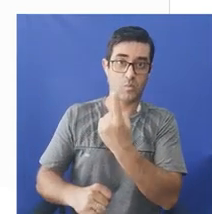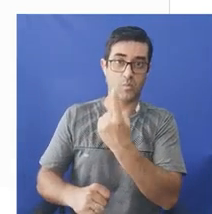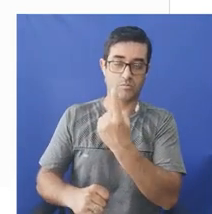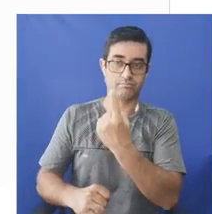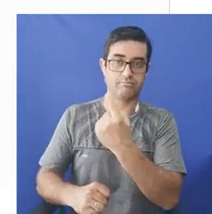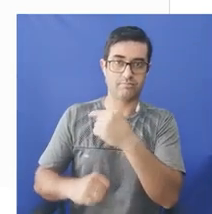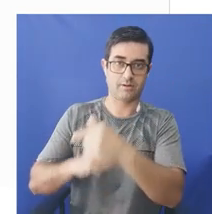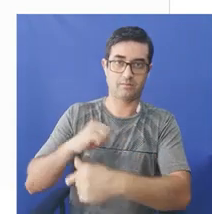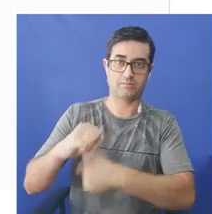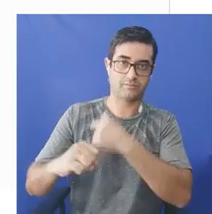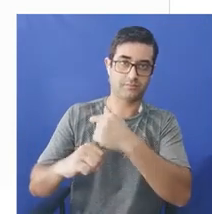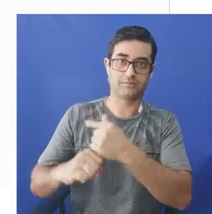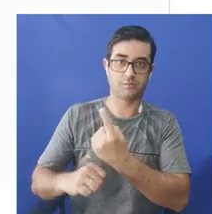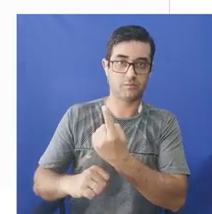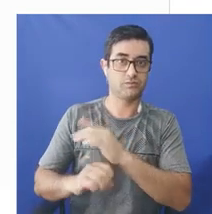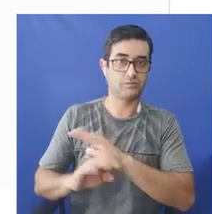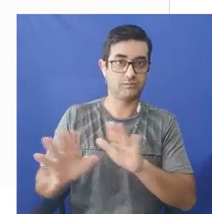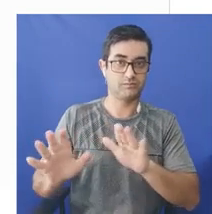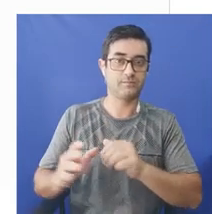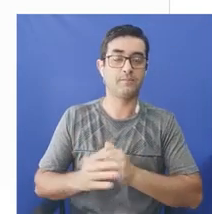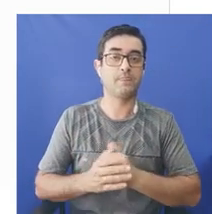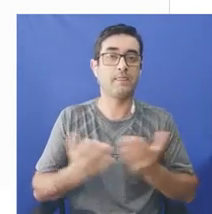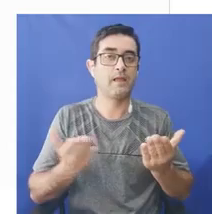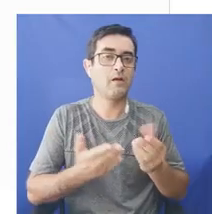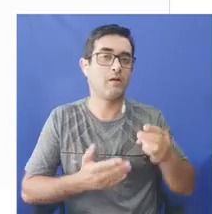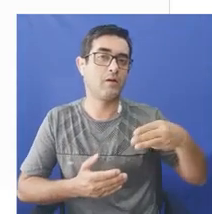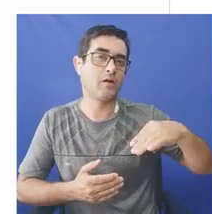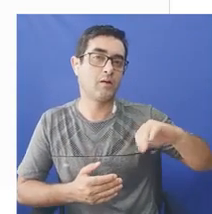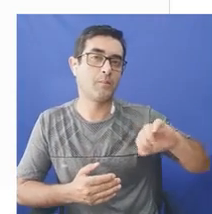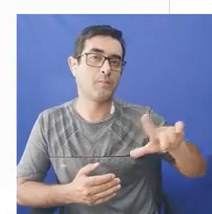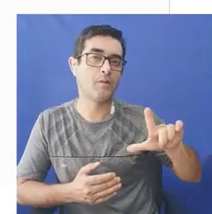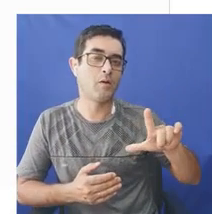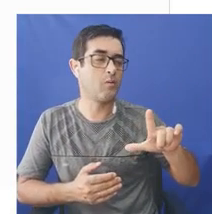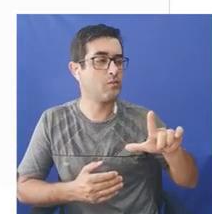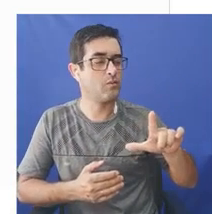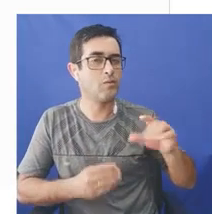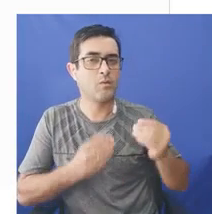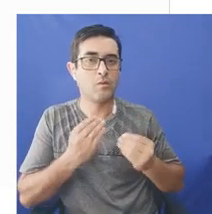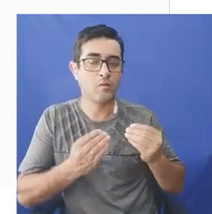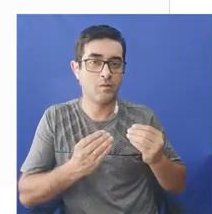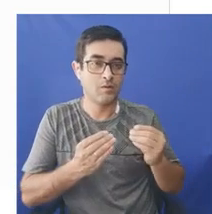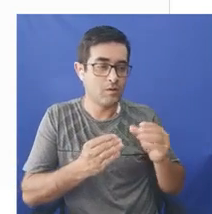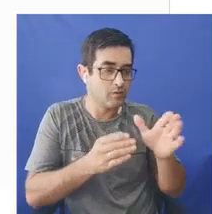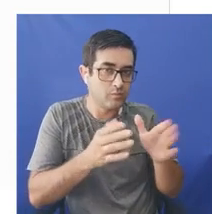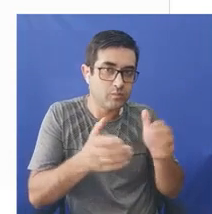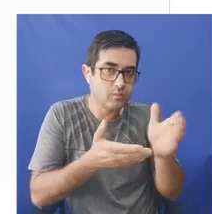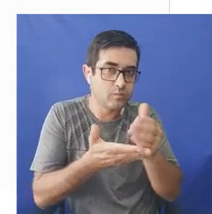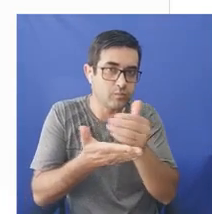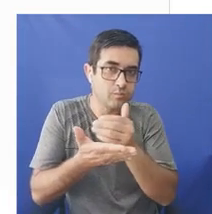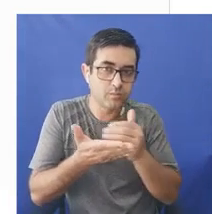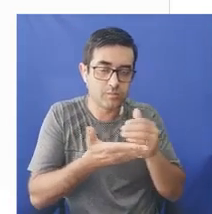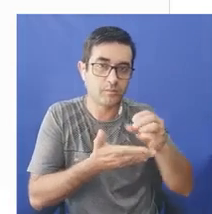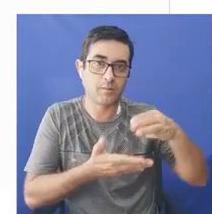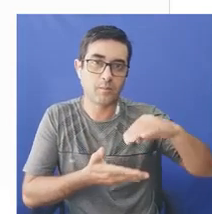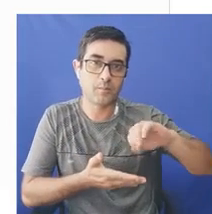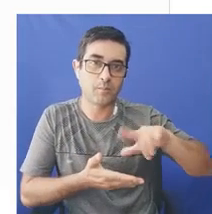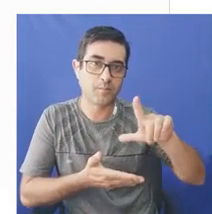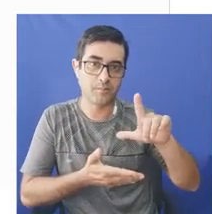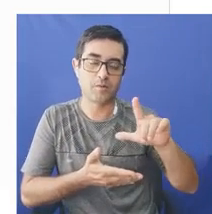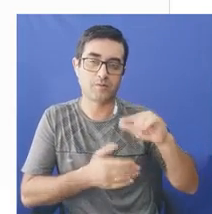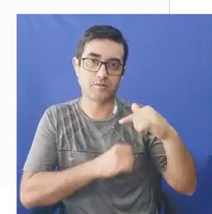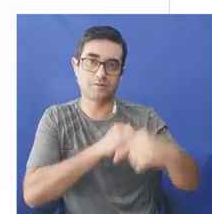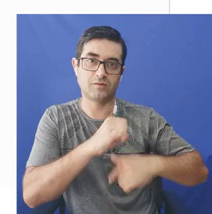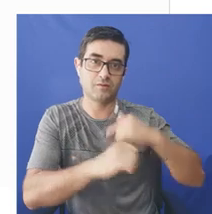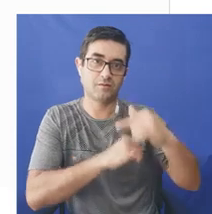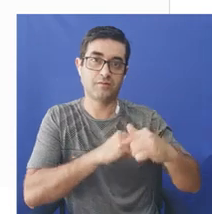Tá? Porque eu estou falando de um átomo. Agora, eu quero falar em mols. Então, se eu juntar 1 mol de átomos,